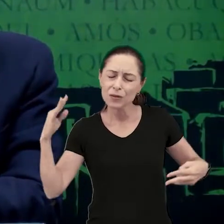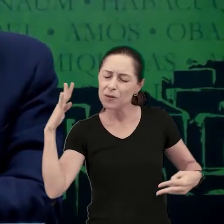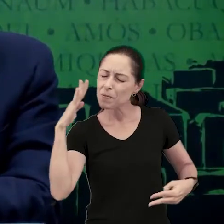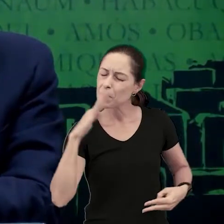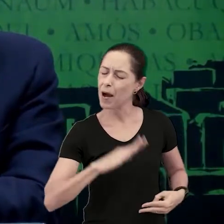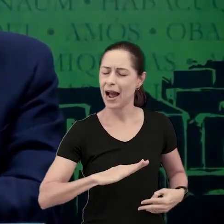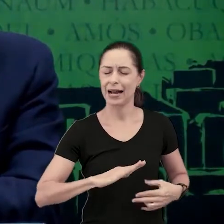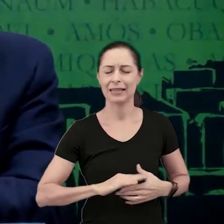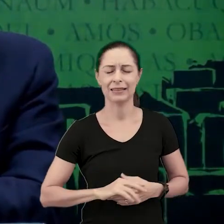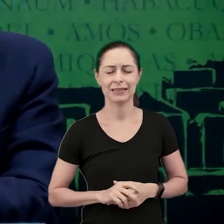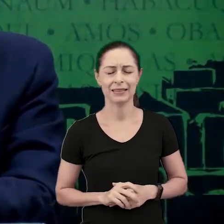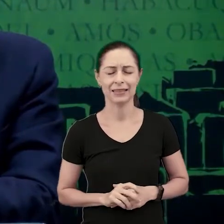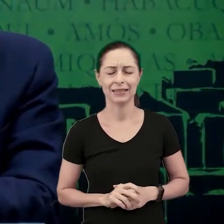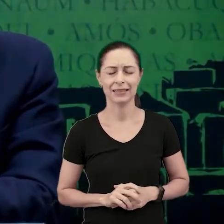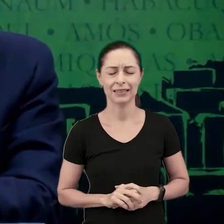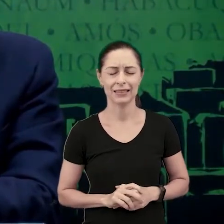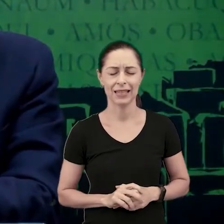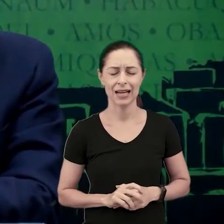onde há tanta